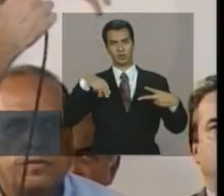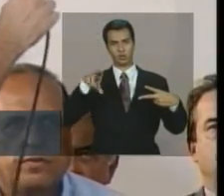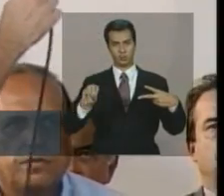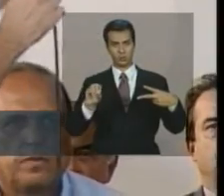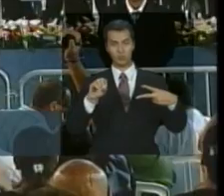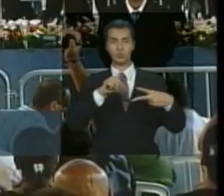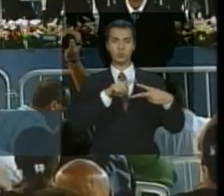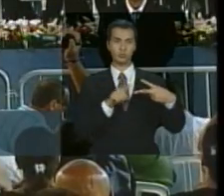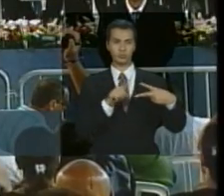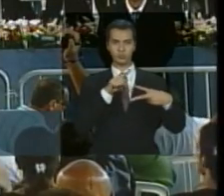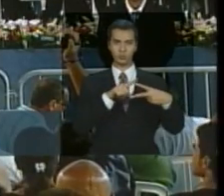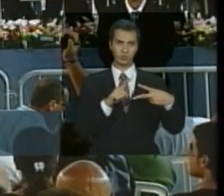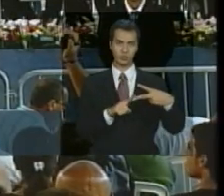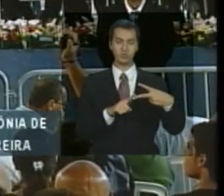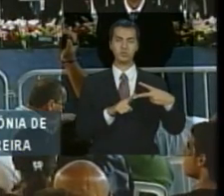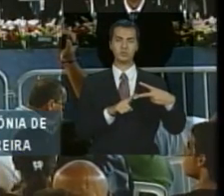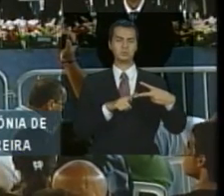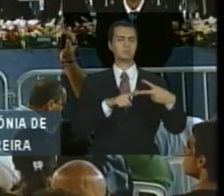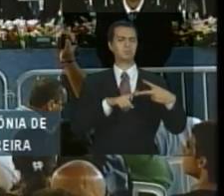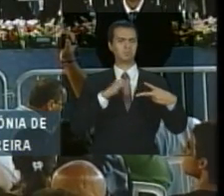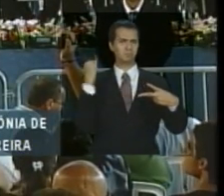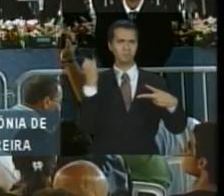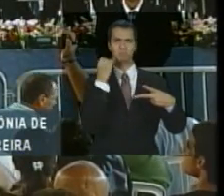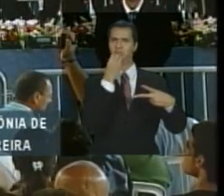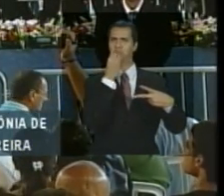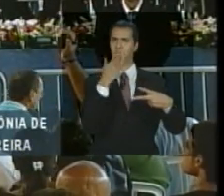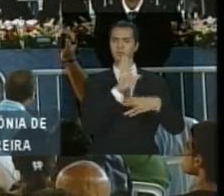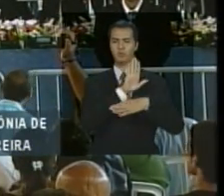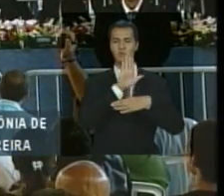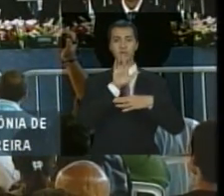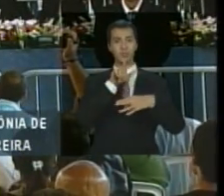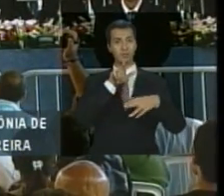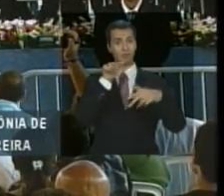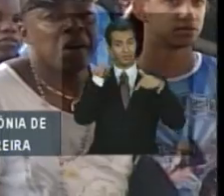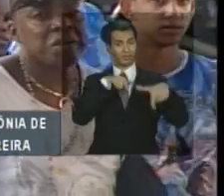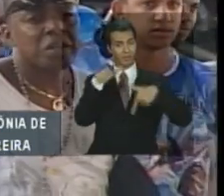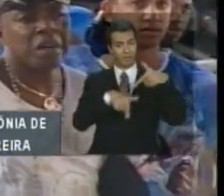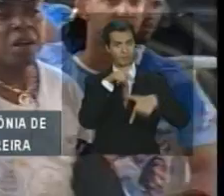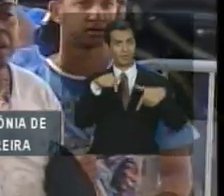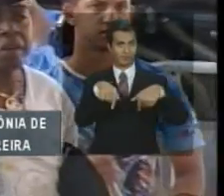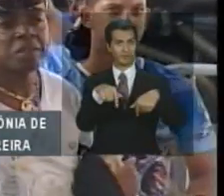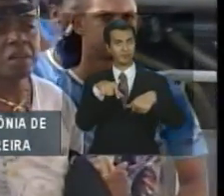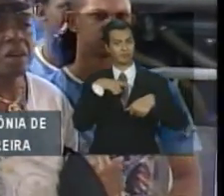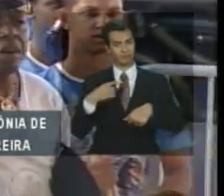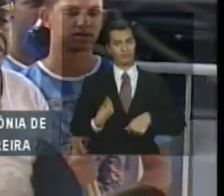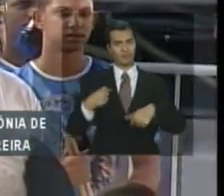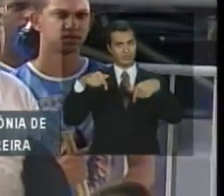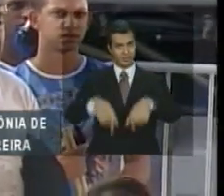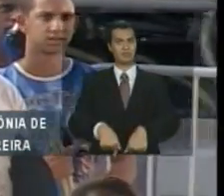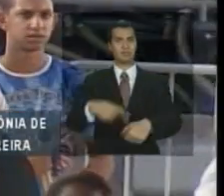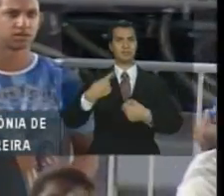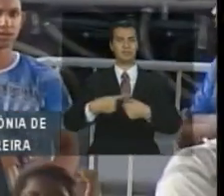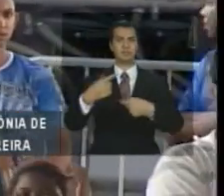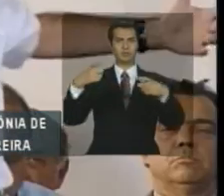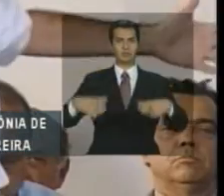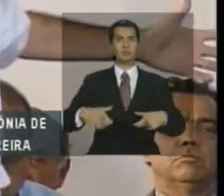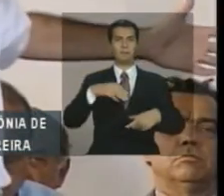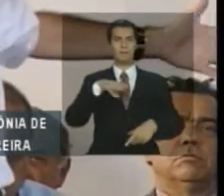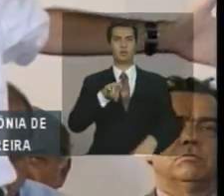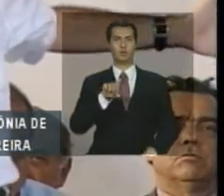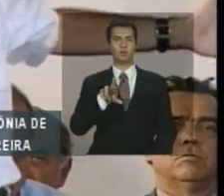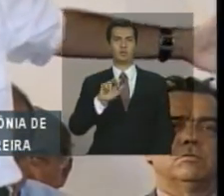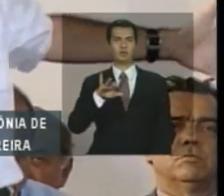que moldam as características aqui de Madureira. E queria cumprimentar muito especialmente meus